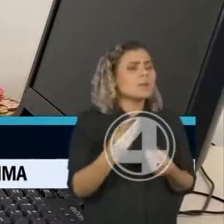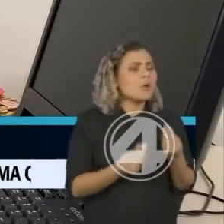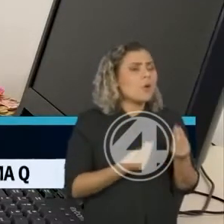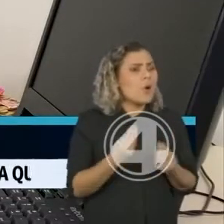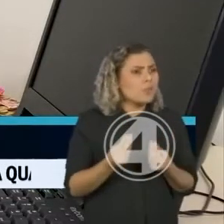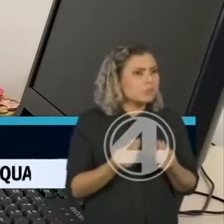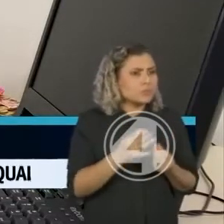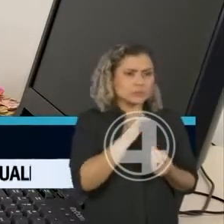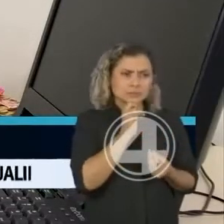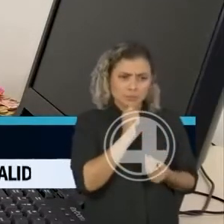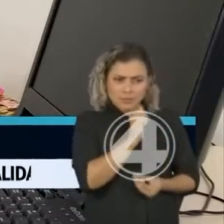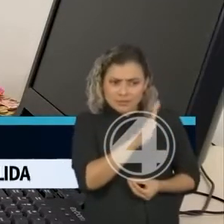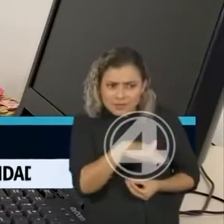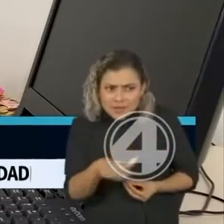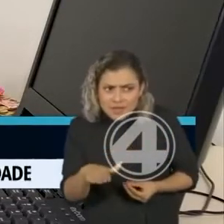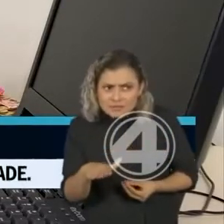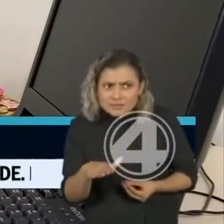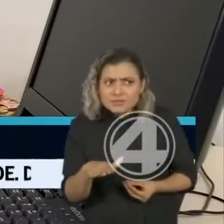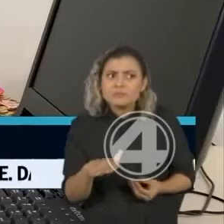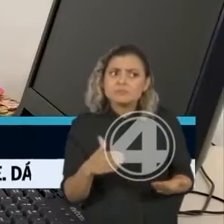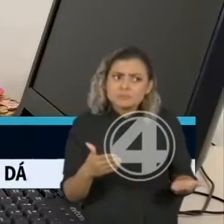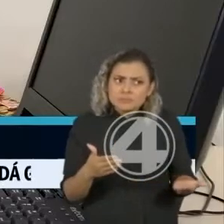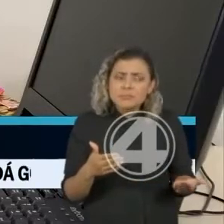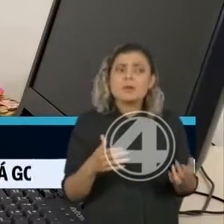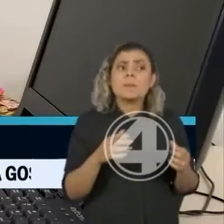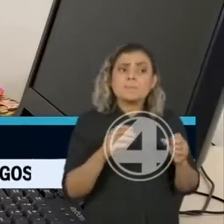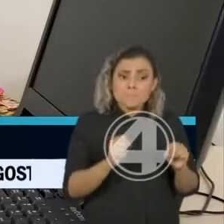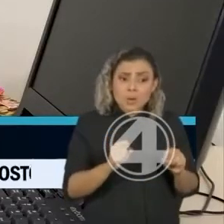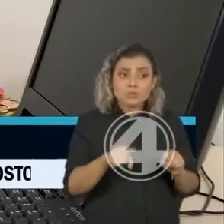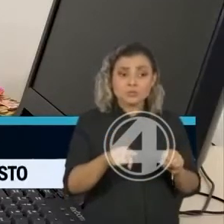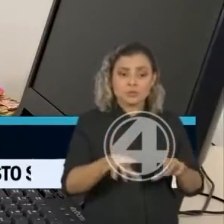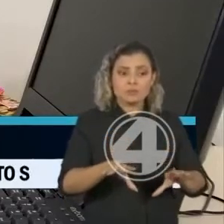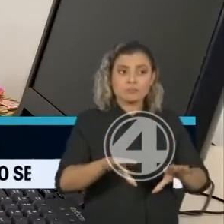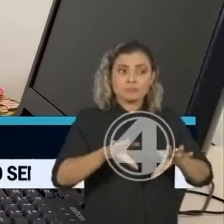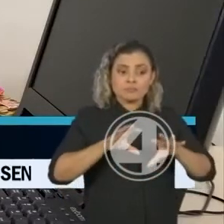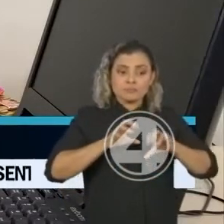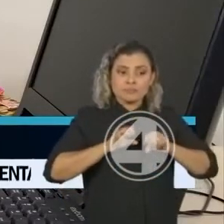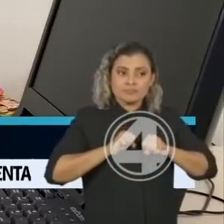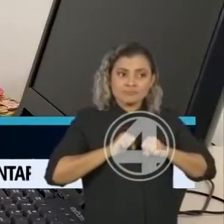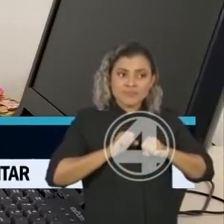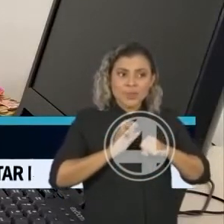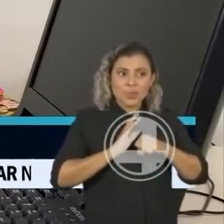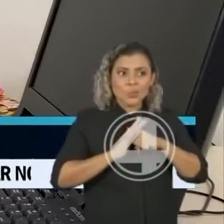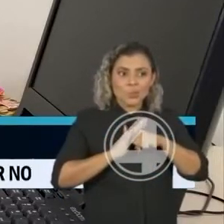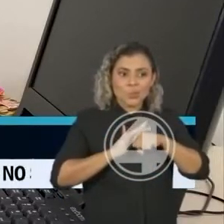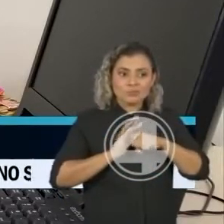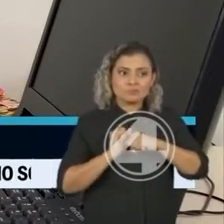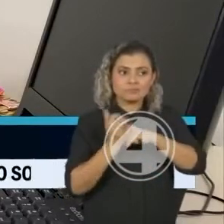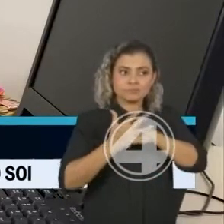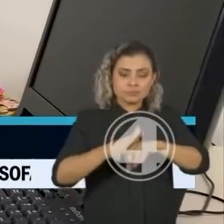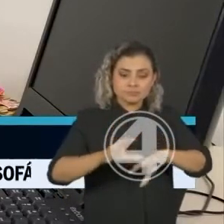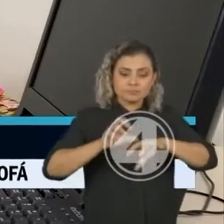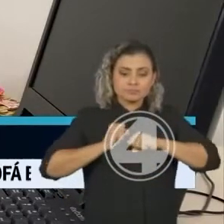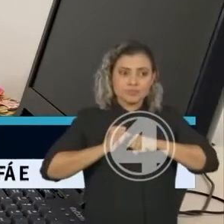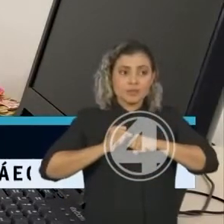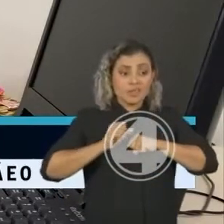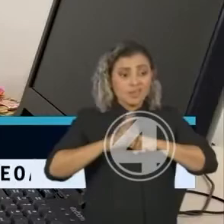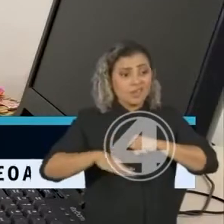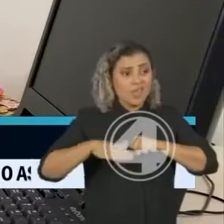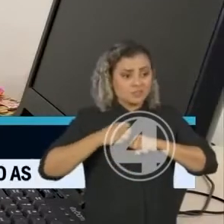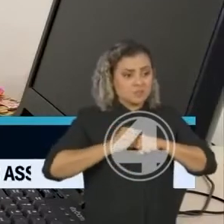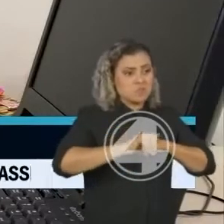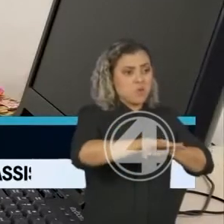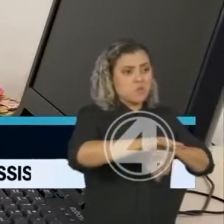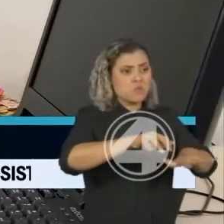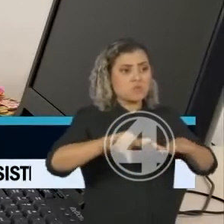epidemia talvez as crianças possam ser carreadoras elas podem a infectados com este vírus e disseminando no ambiente